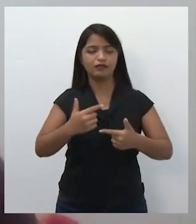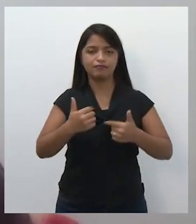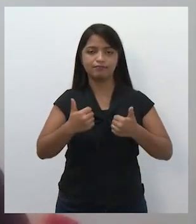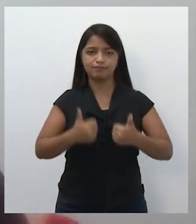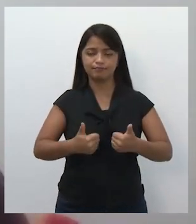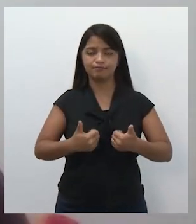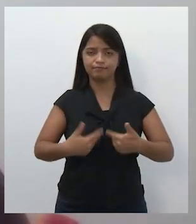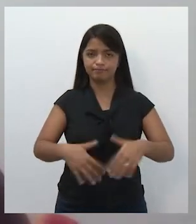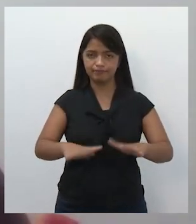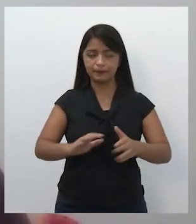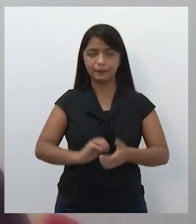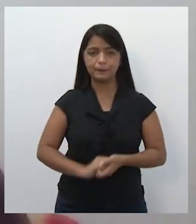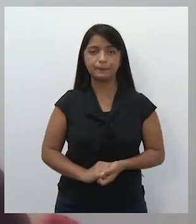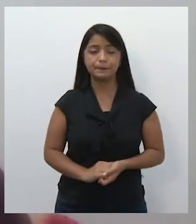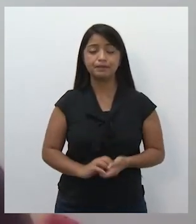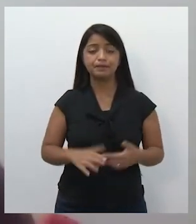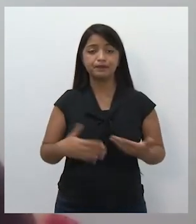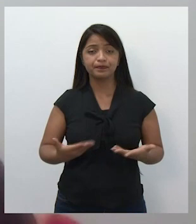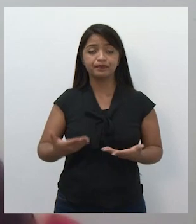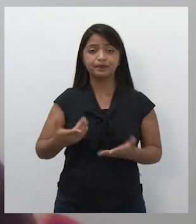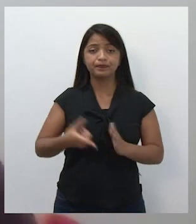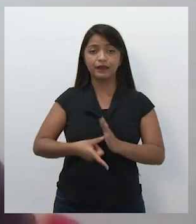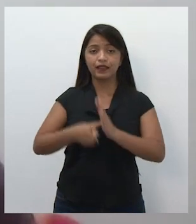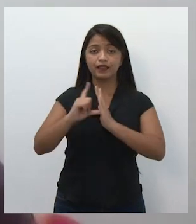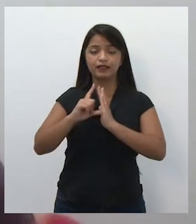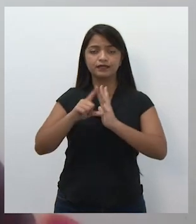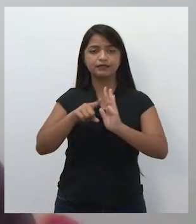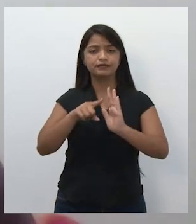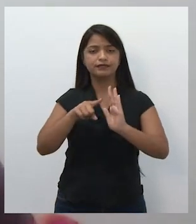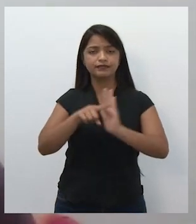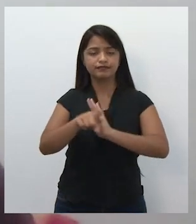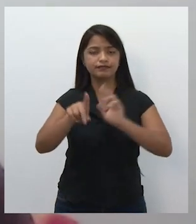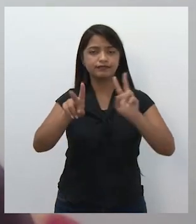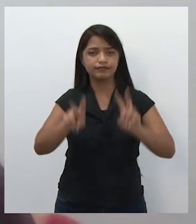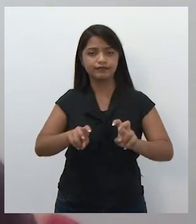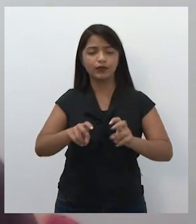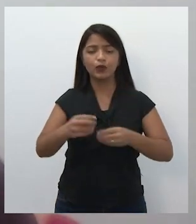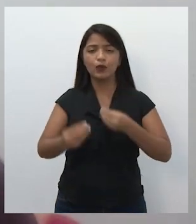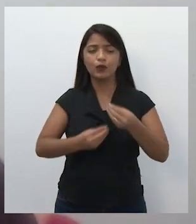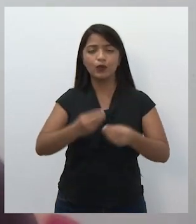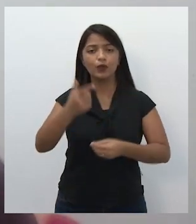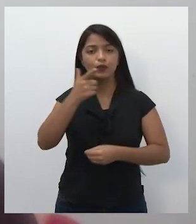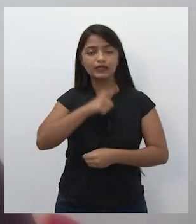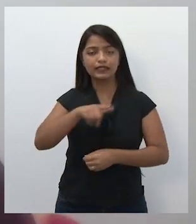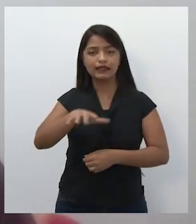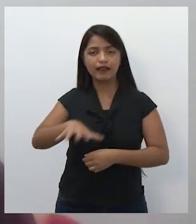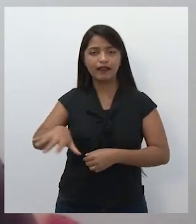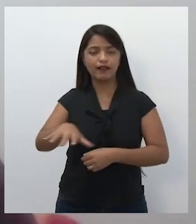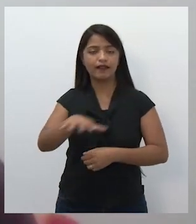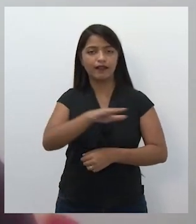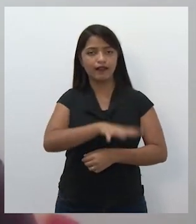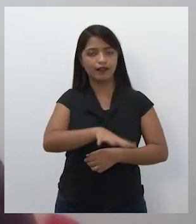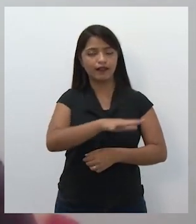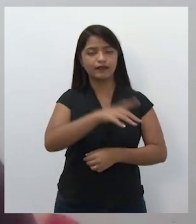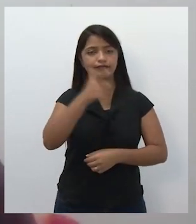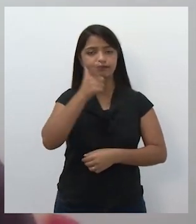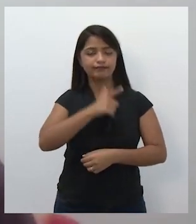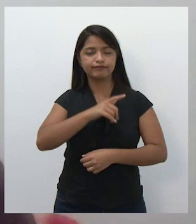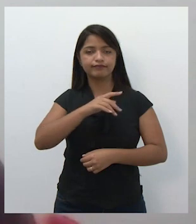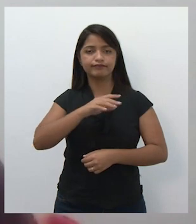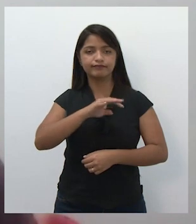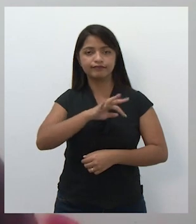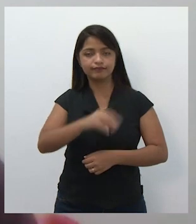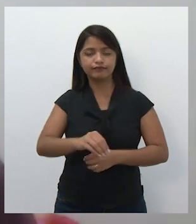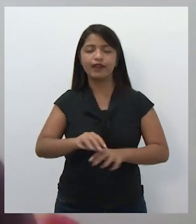lembrando que a gente tinha colocado aquela grande questão de como garantir a integração por área, respeitando a especificidade de cada componente, é meio